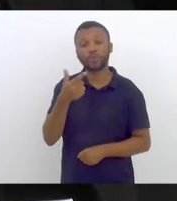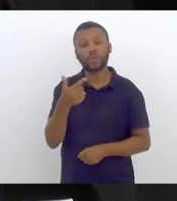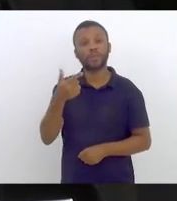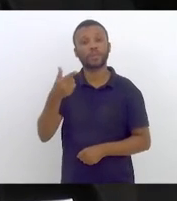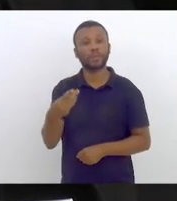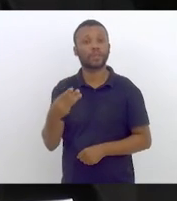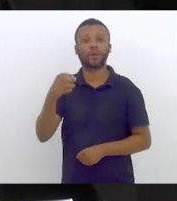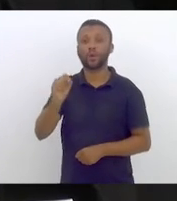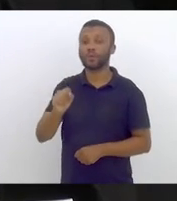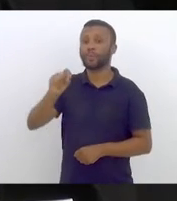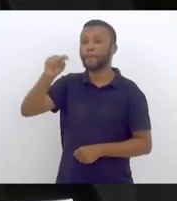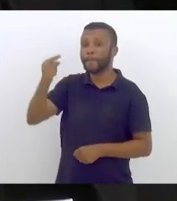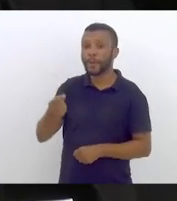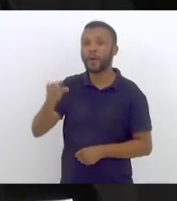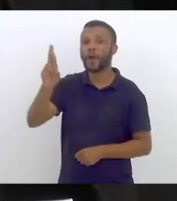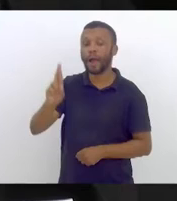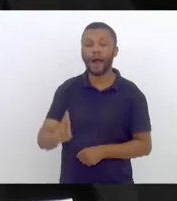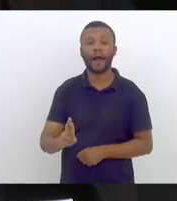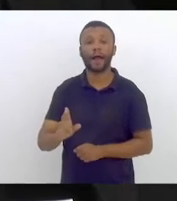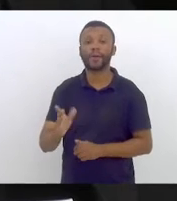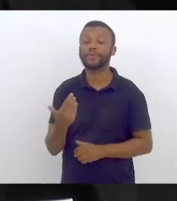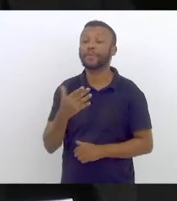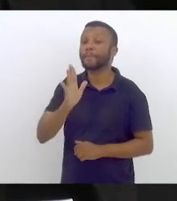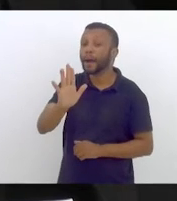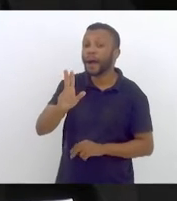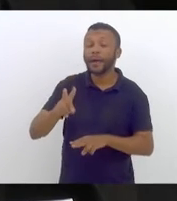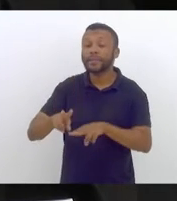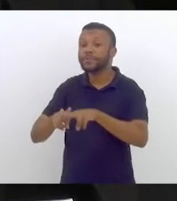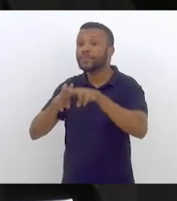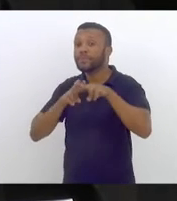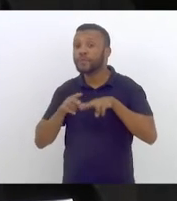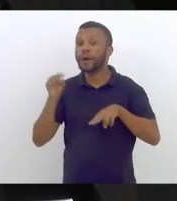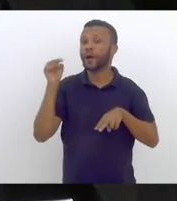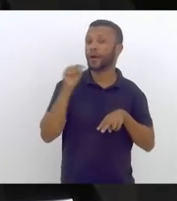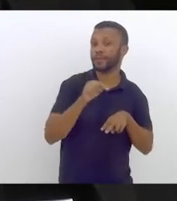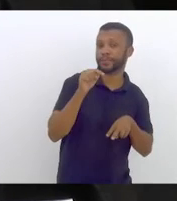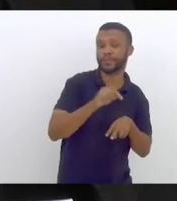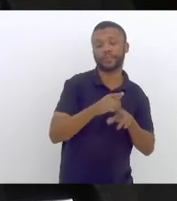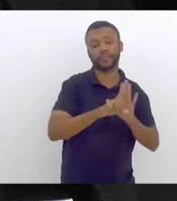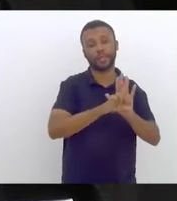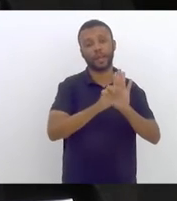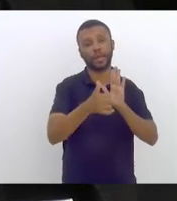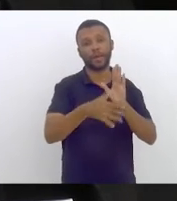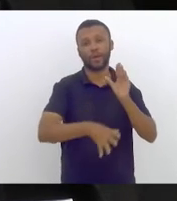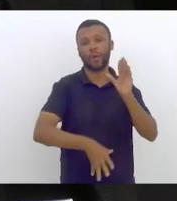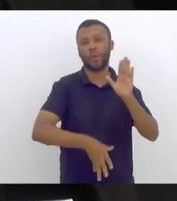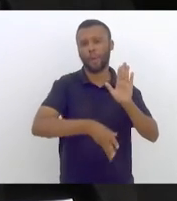49.639.238.000 reais. Entretanto, em função da lei